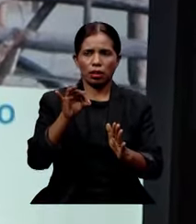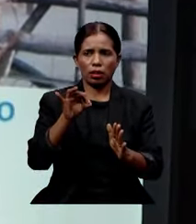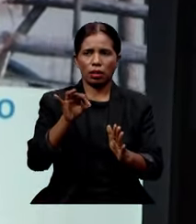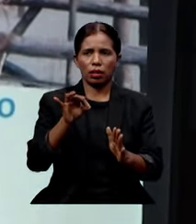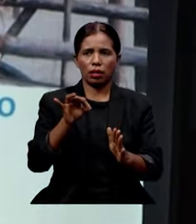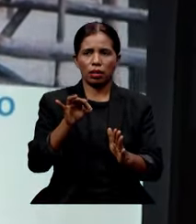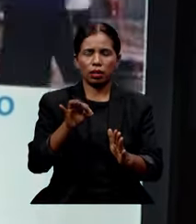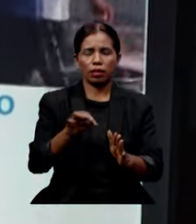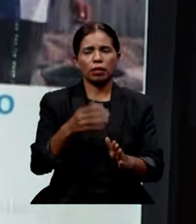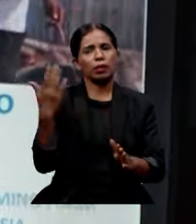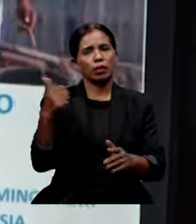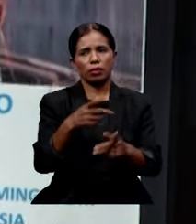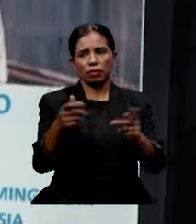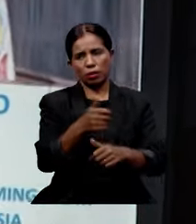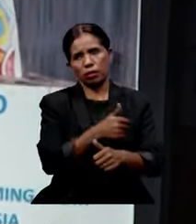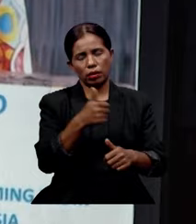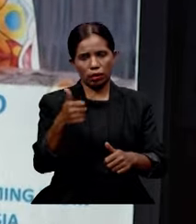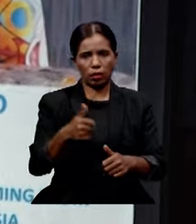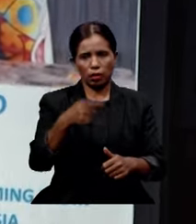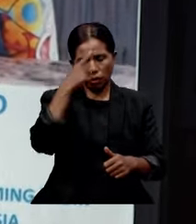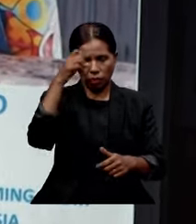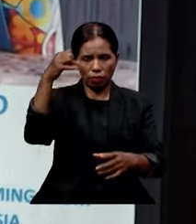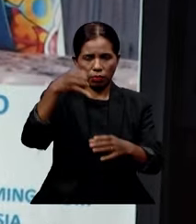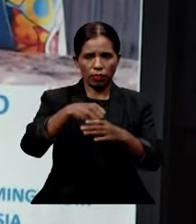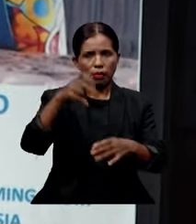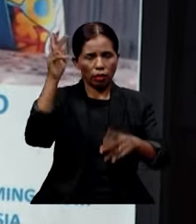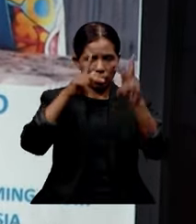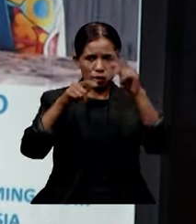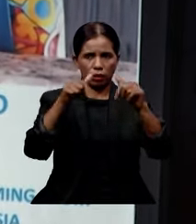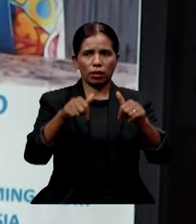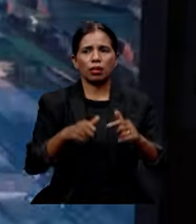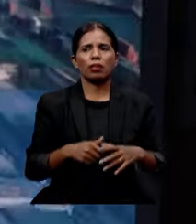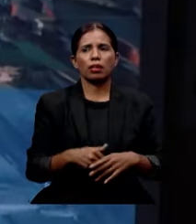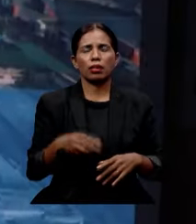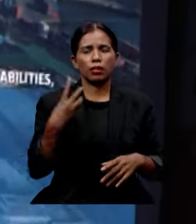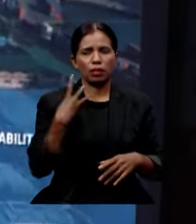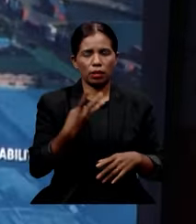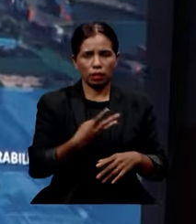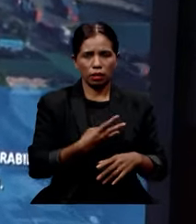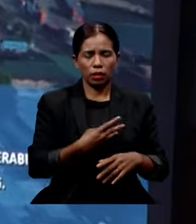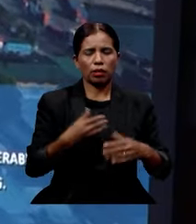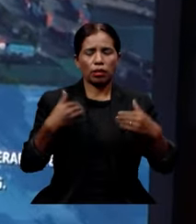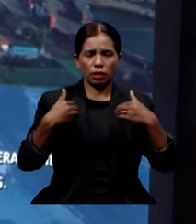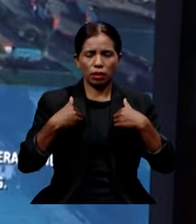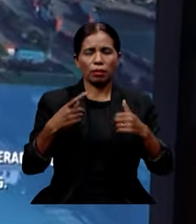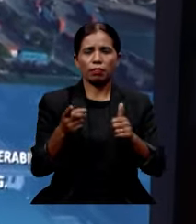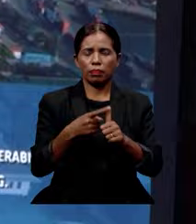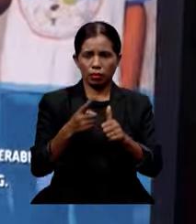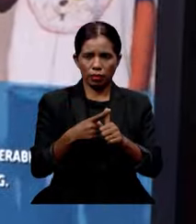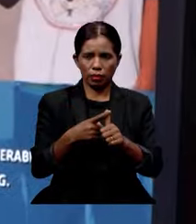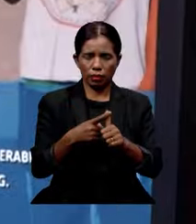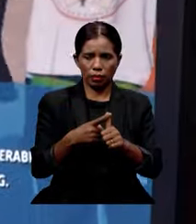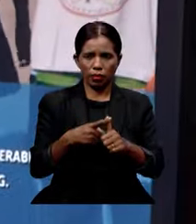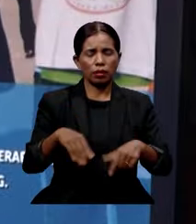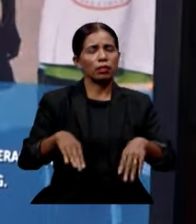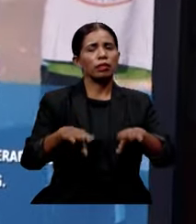detenção e livre, e também envolve a caso de né e teníamos ira indício que tá aqui a tráfico